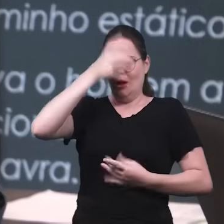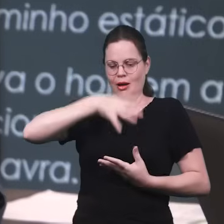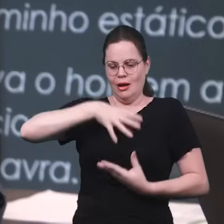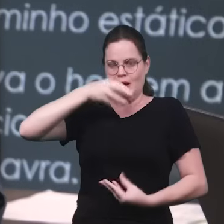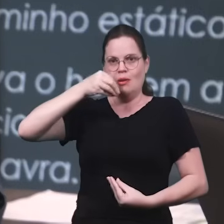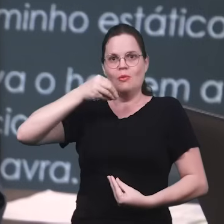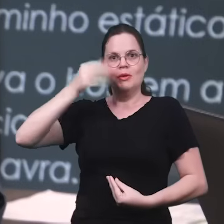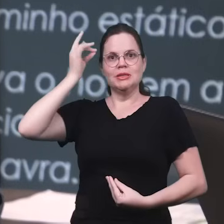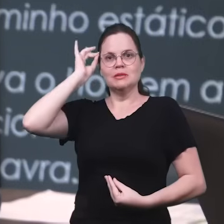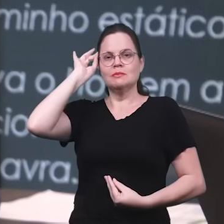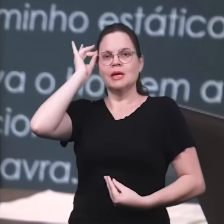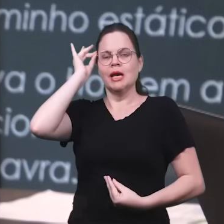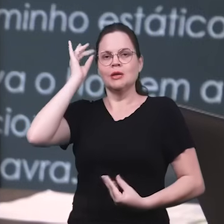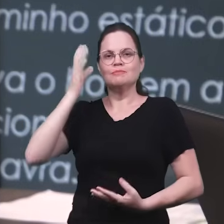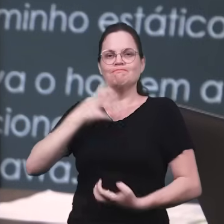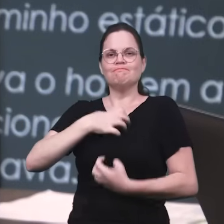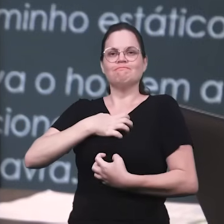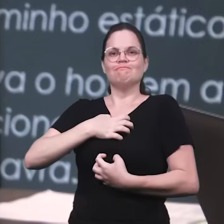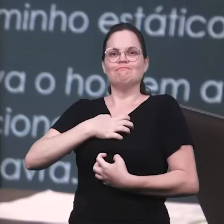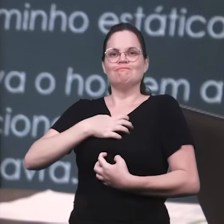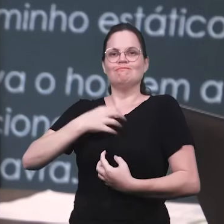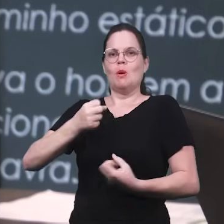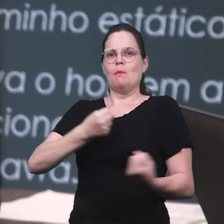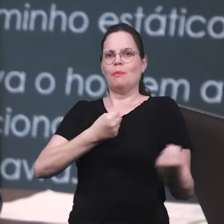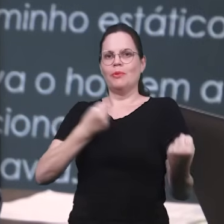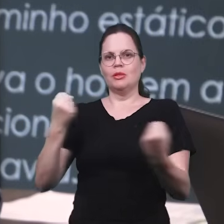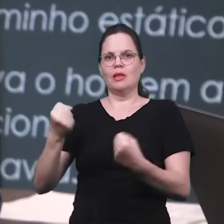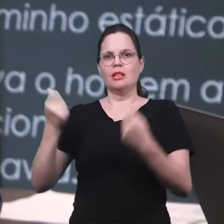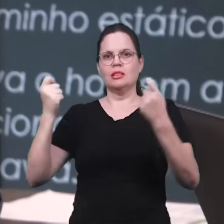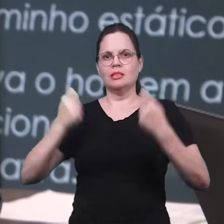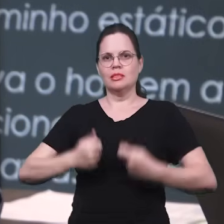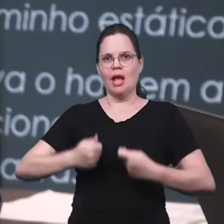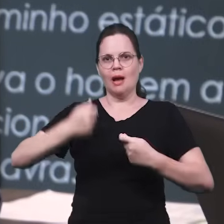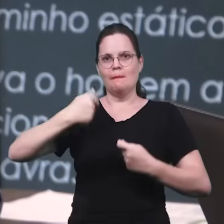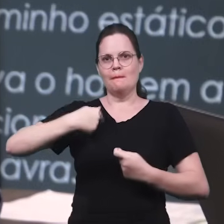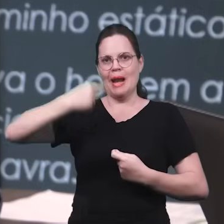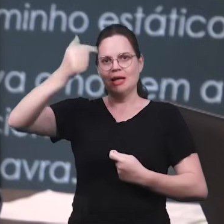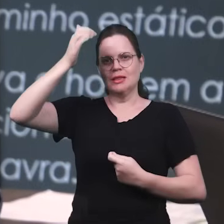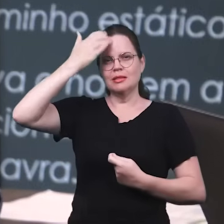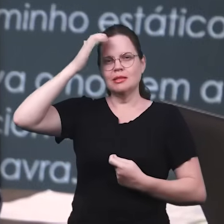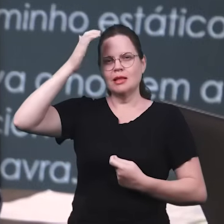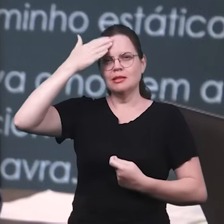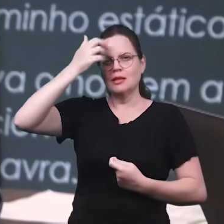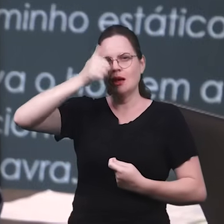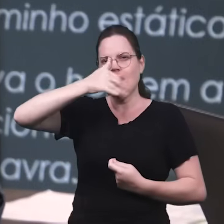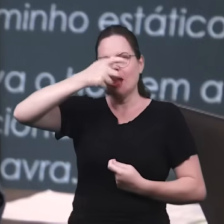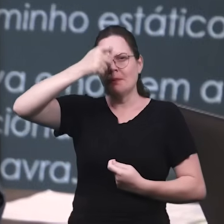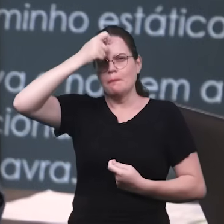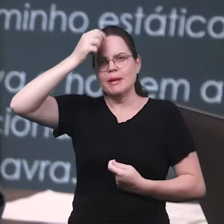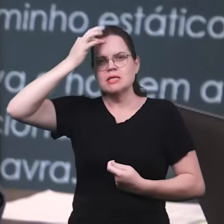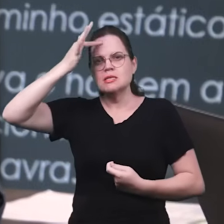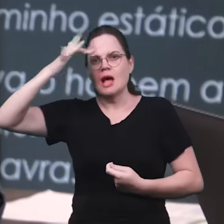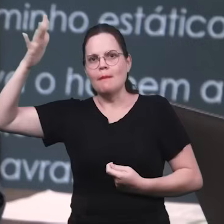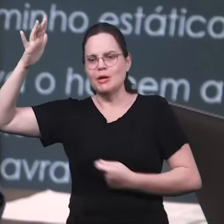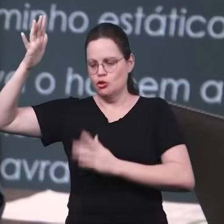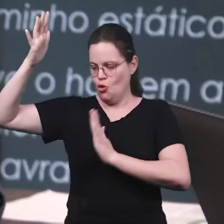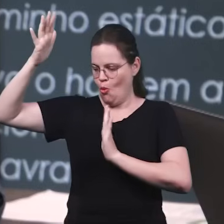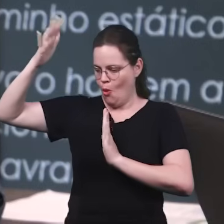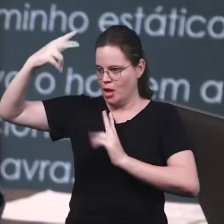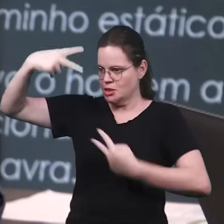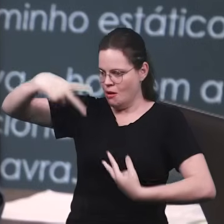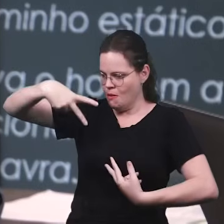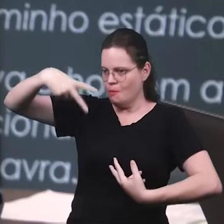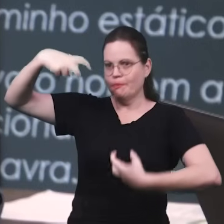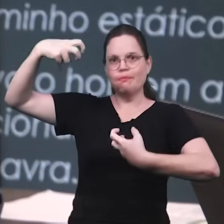da alma e do Espírito, né? E é poderoso para discernir pensamentos e intenções do coração. Essa é a palavra, né? Então,